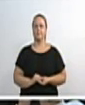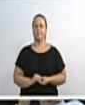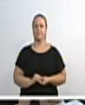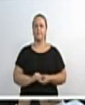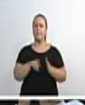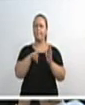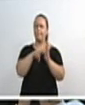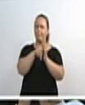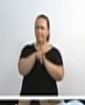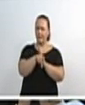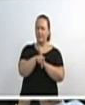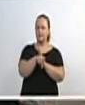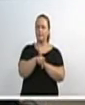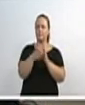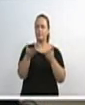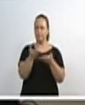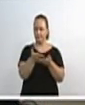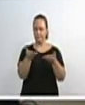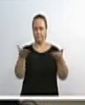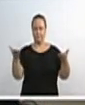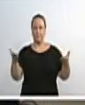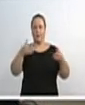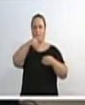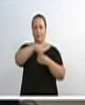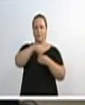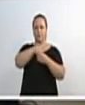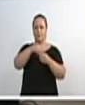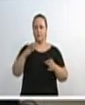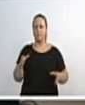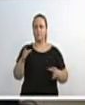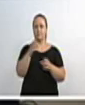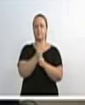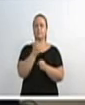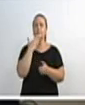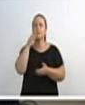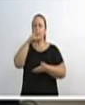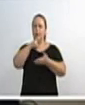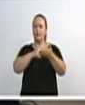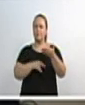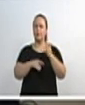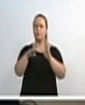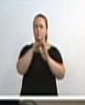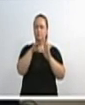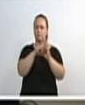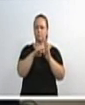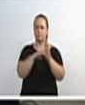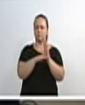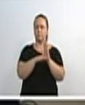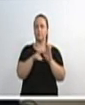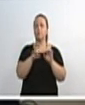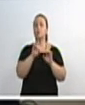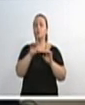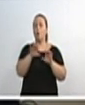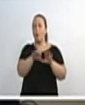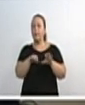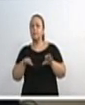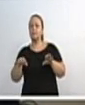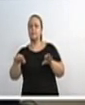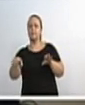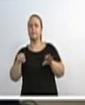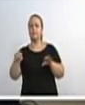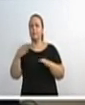Consulto o plenário para a votação englobada dos requerimentos constantes na ordem do dia, com exceção dos requerimentos